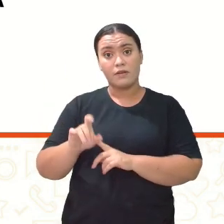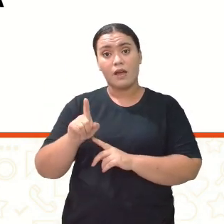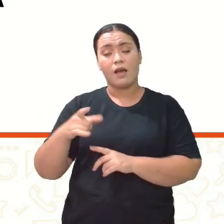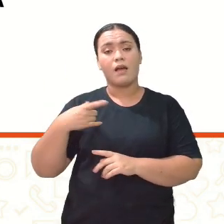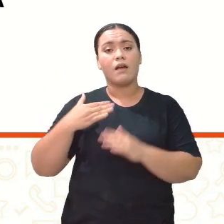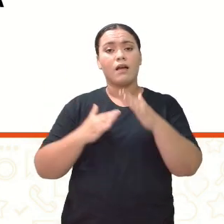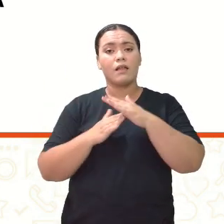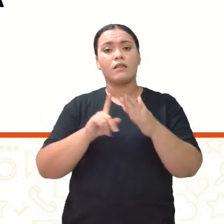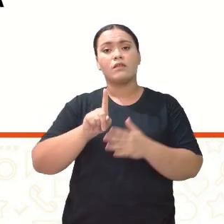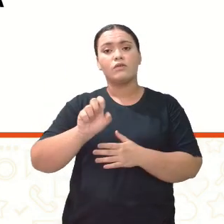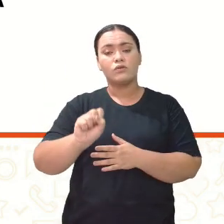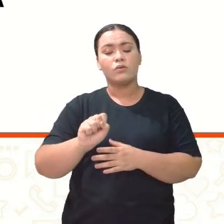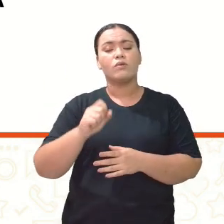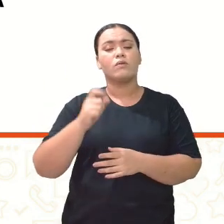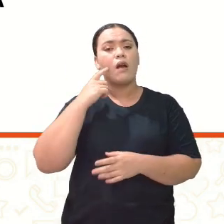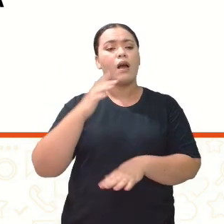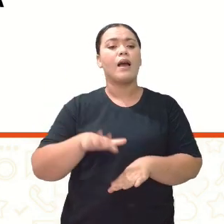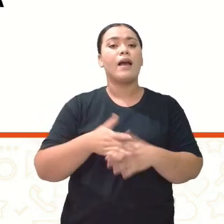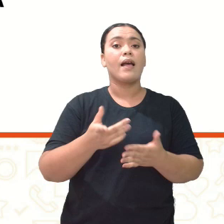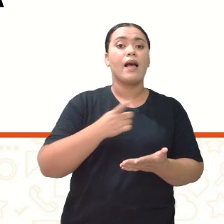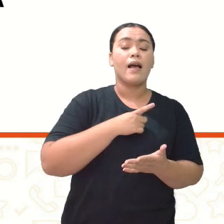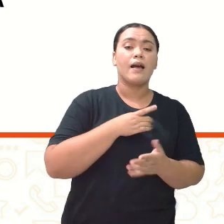estão na escola e os que não estão.